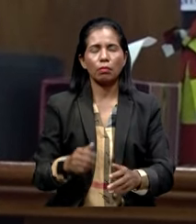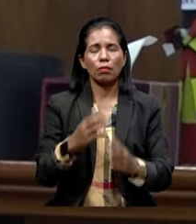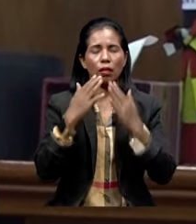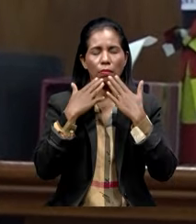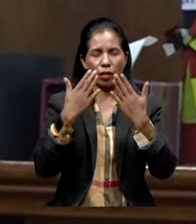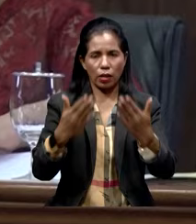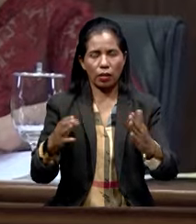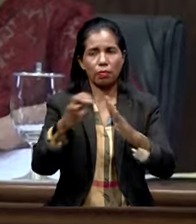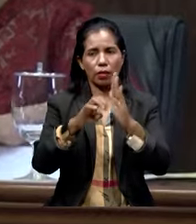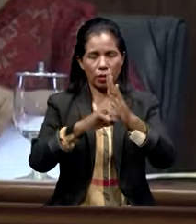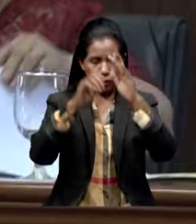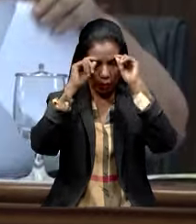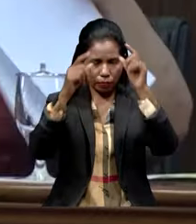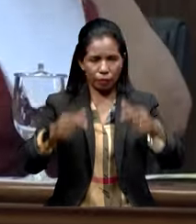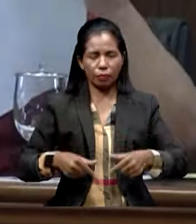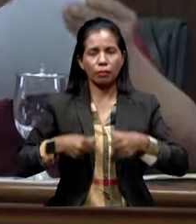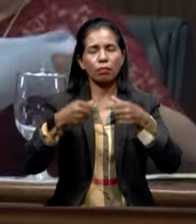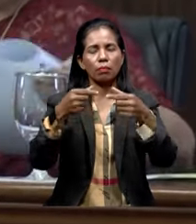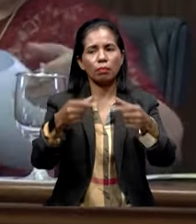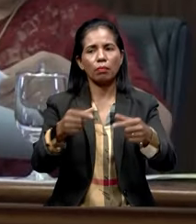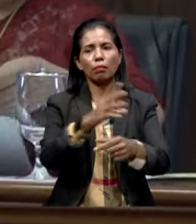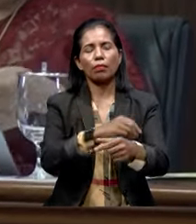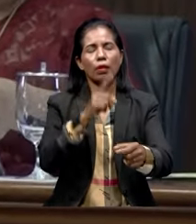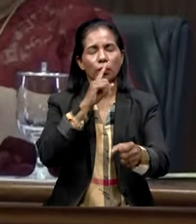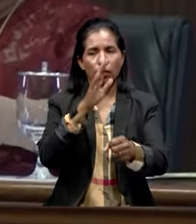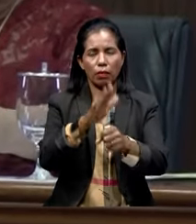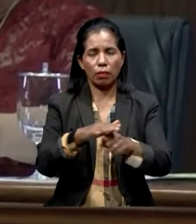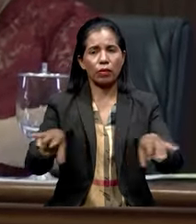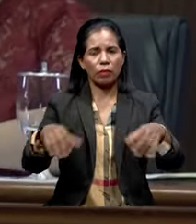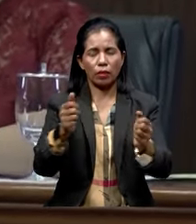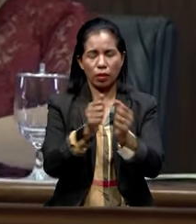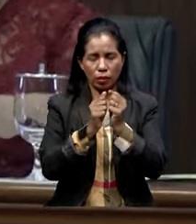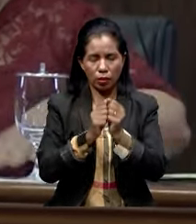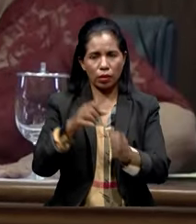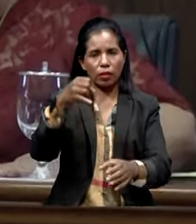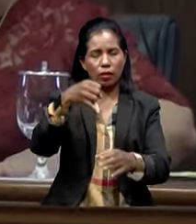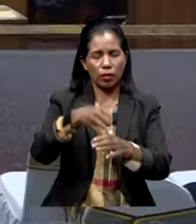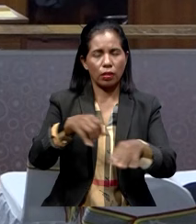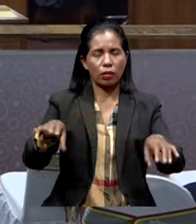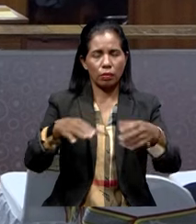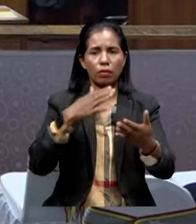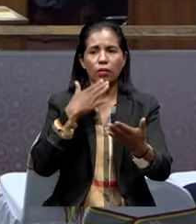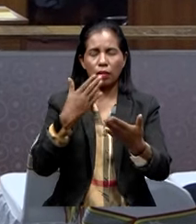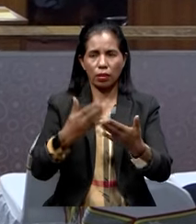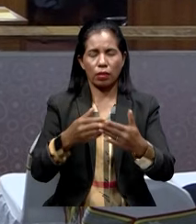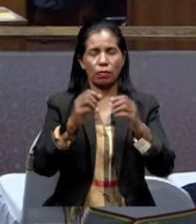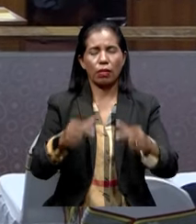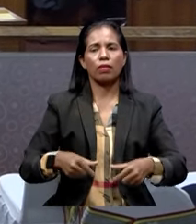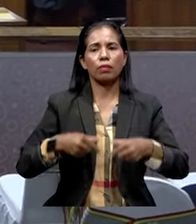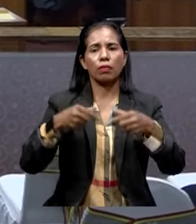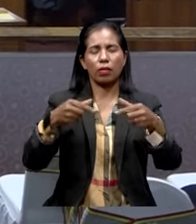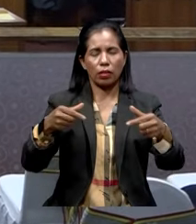Estado Timor-Leste também a atribuição referente, não promete esse esforço de concluir minha missão no dia, no nebele for orgulho